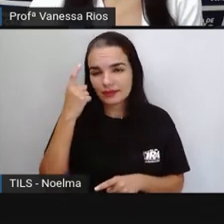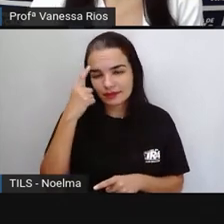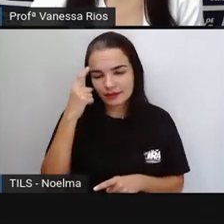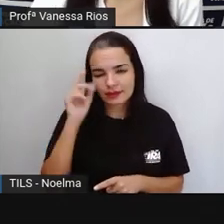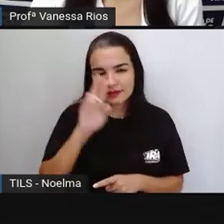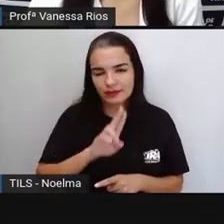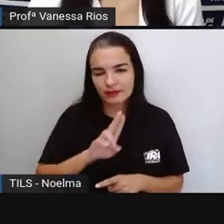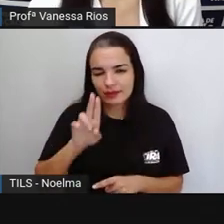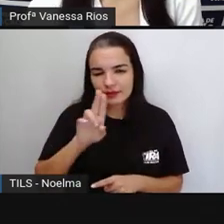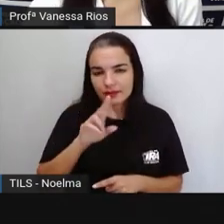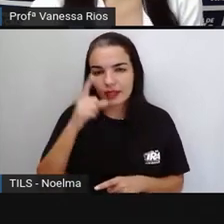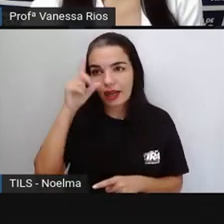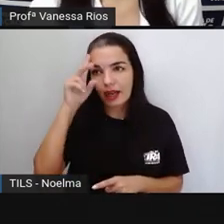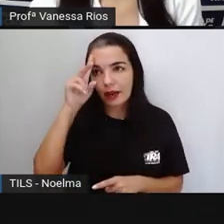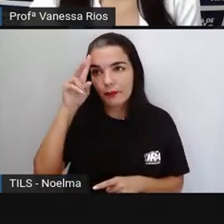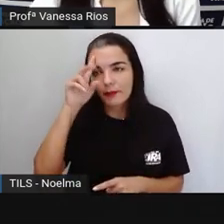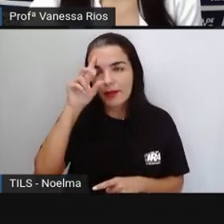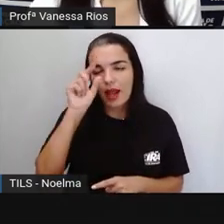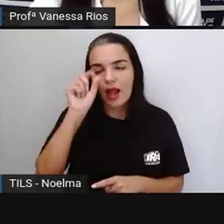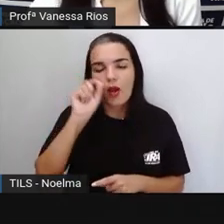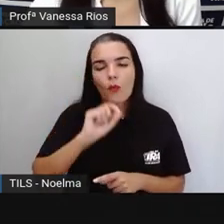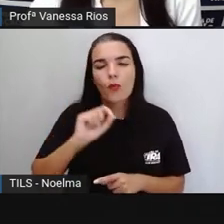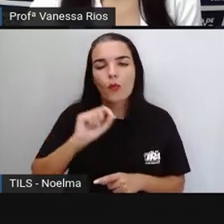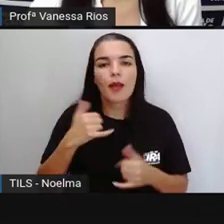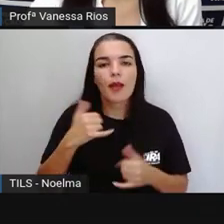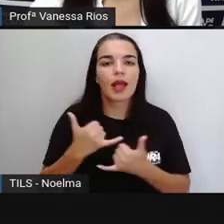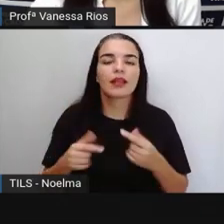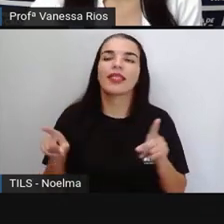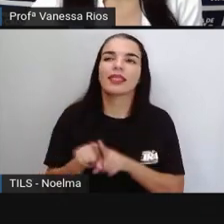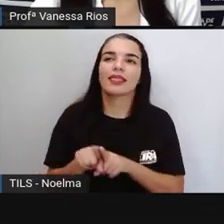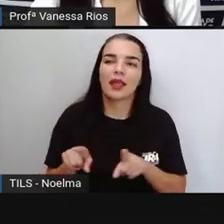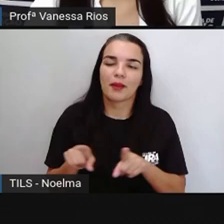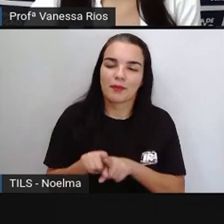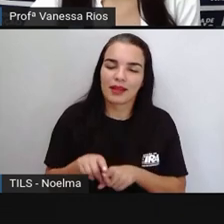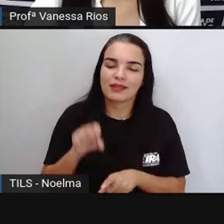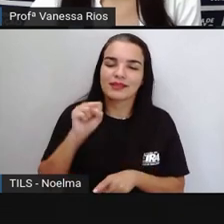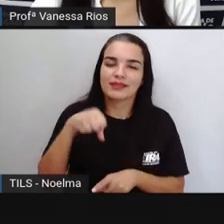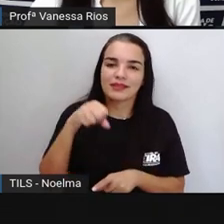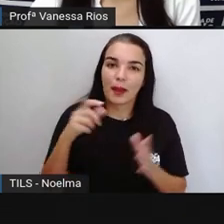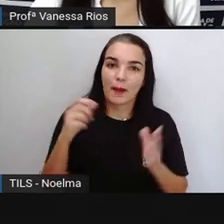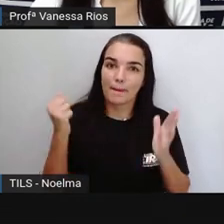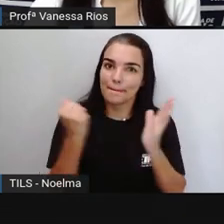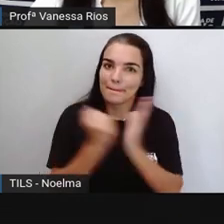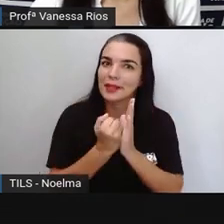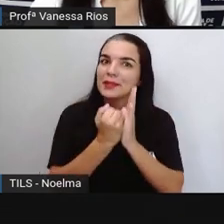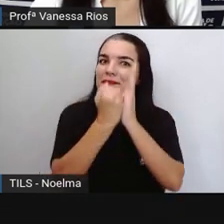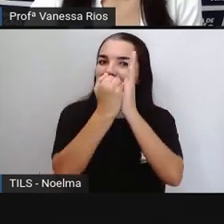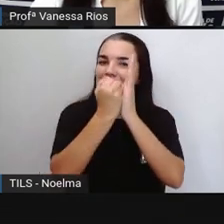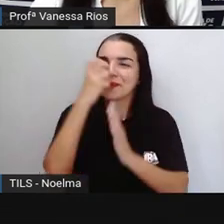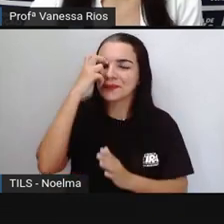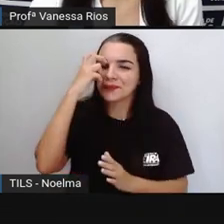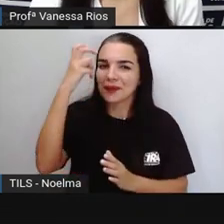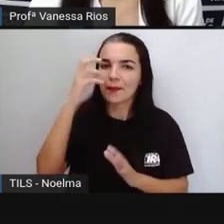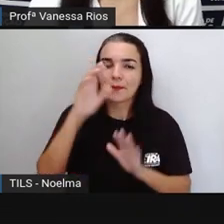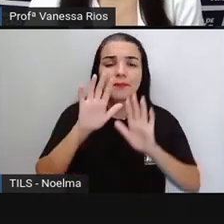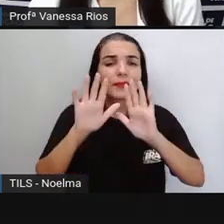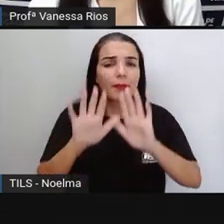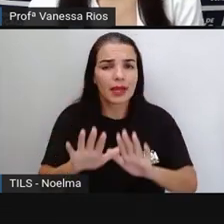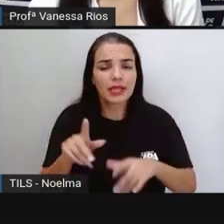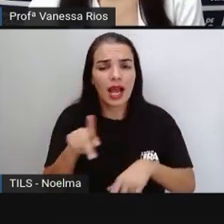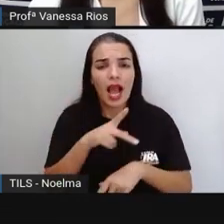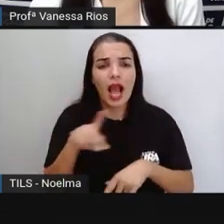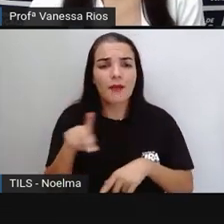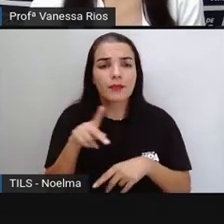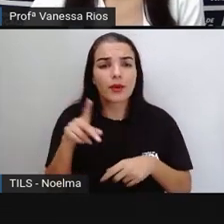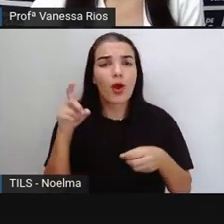reconhecer que as brincadeiras, elas também são aí patrimônios culturais. Mas aí a Pró volta